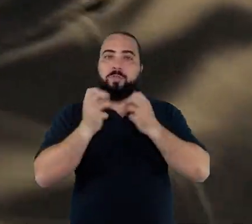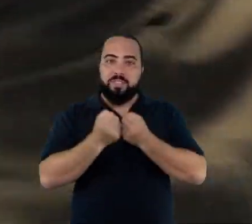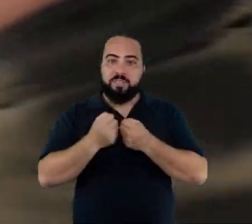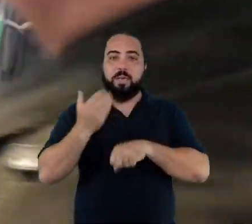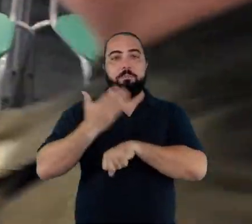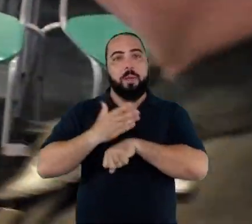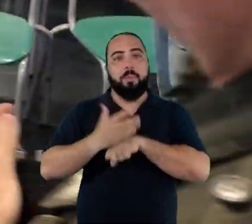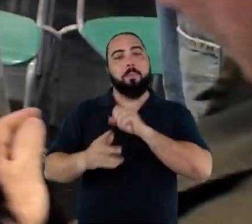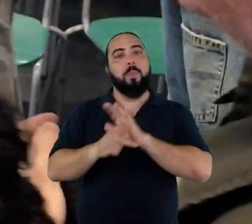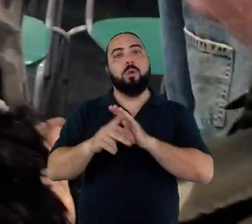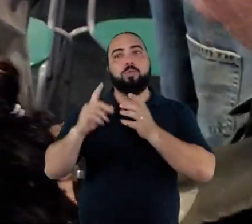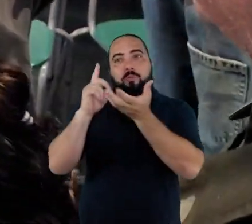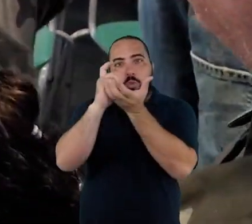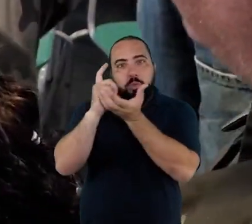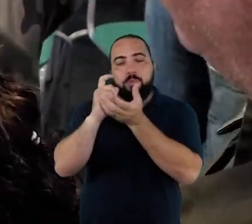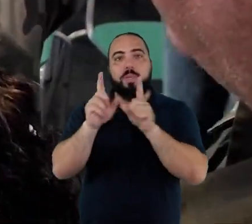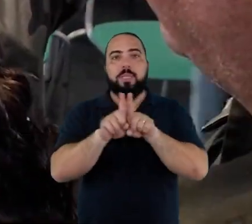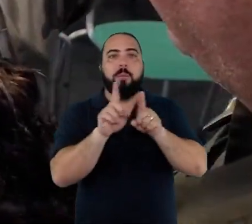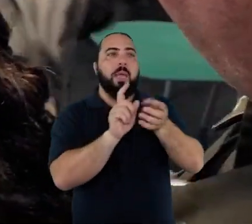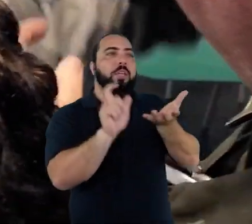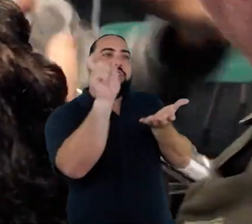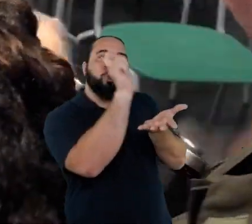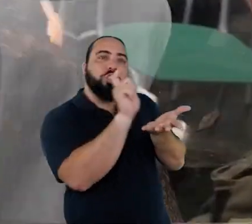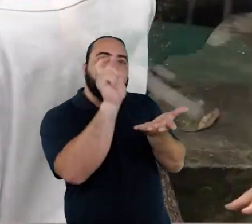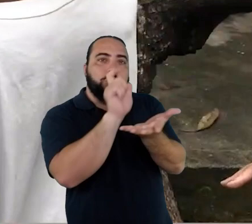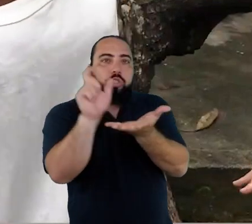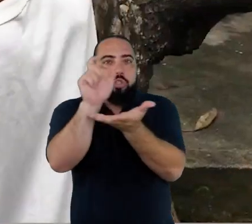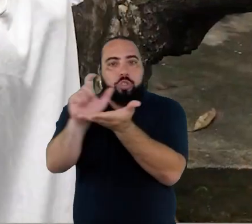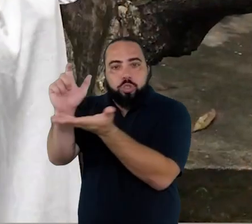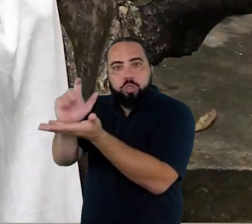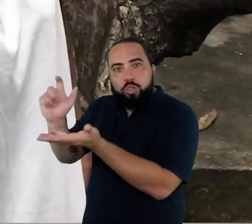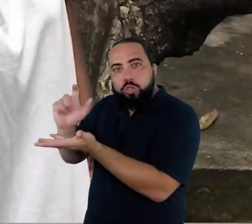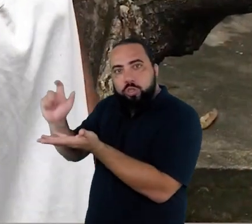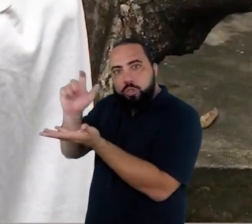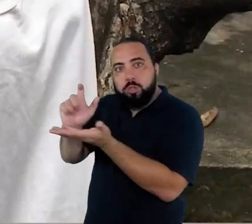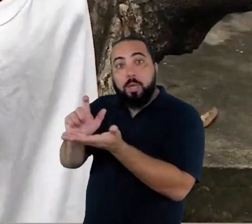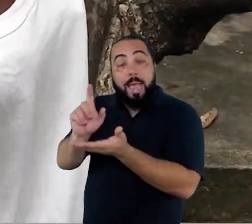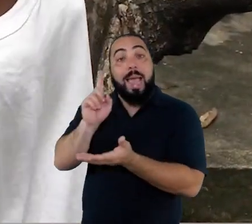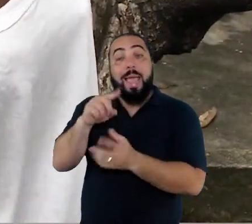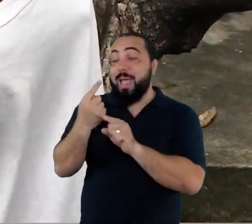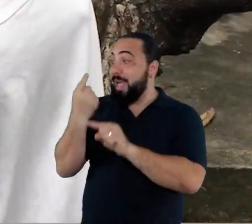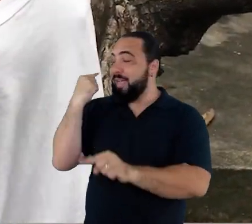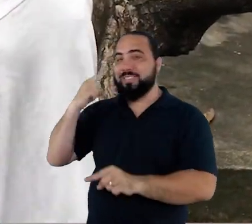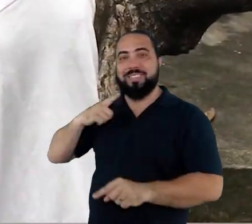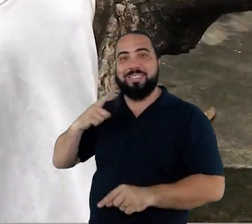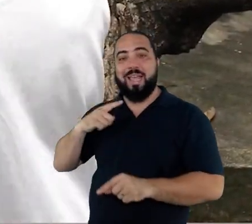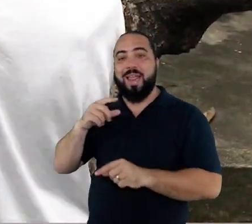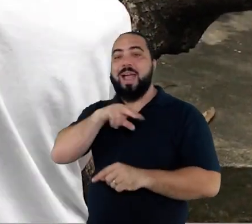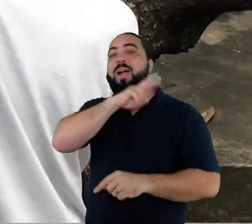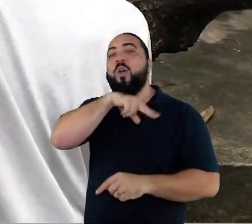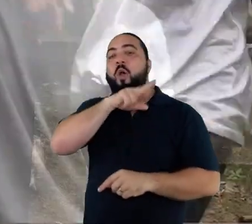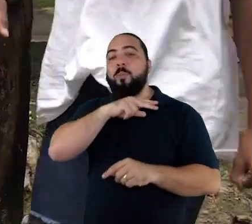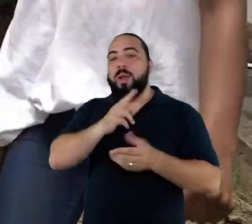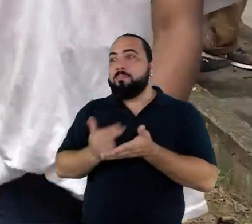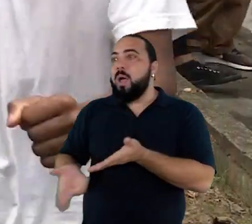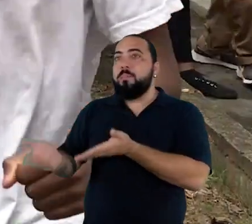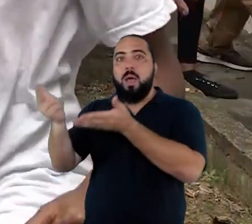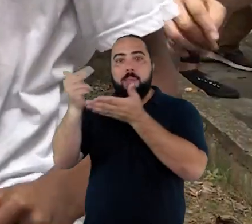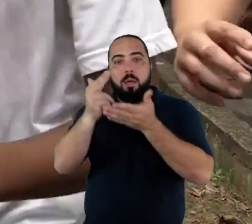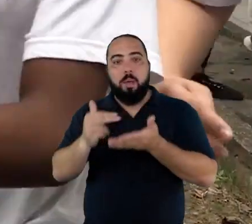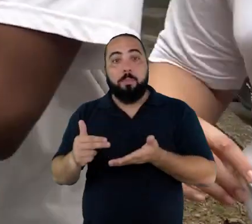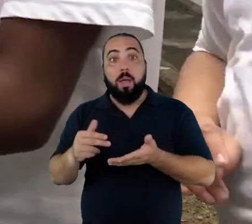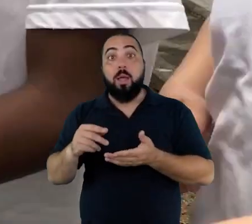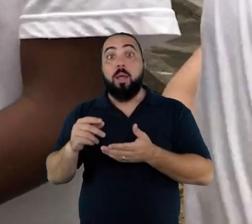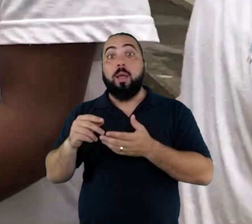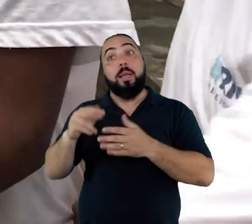práticas de fotografia e de grafite com o Antônio Tom, que aqui atrás tem a cobra que ele pintou aqui no nosso